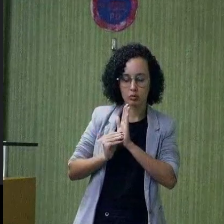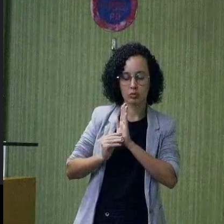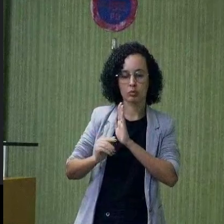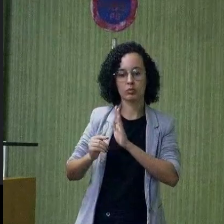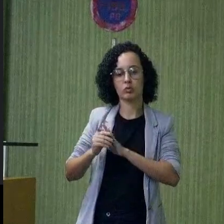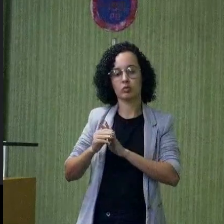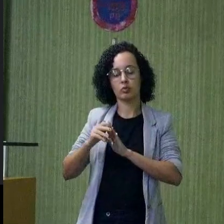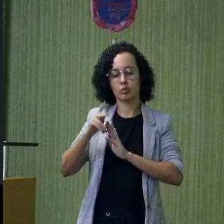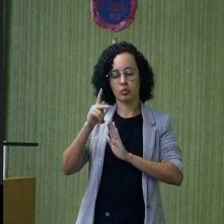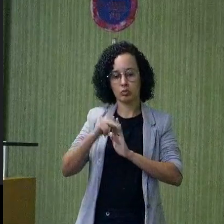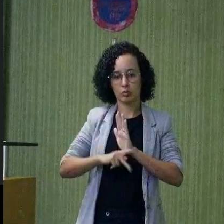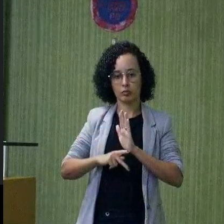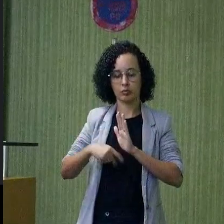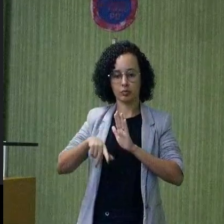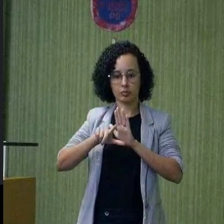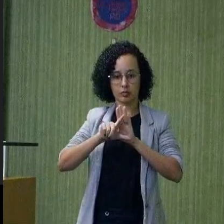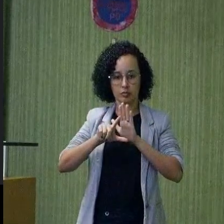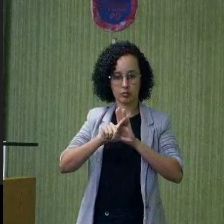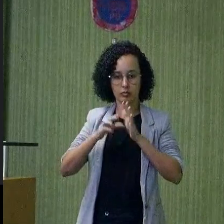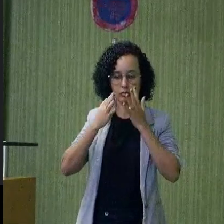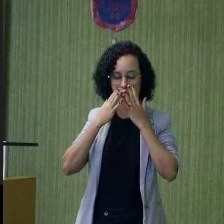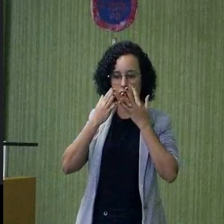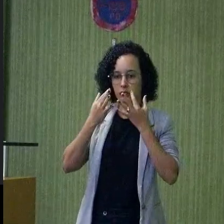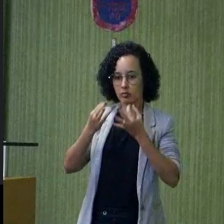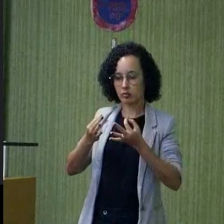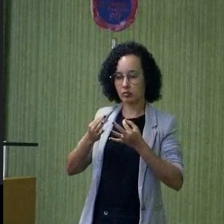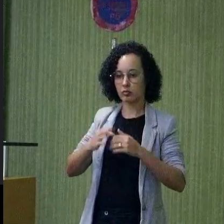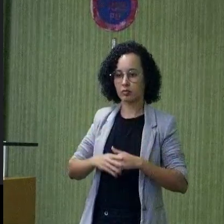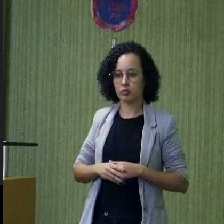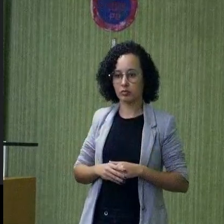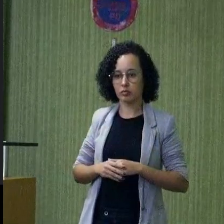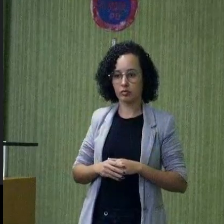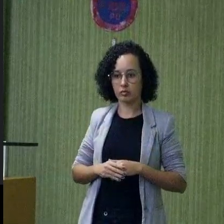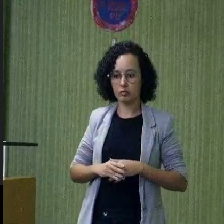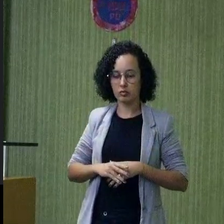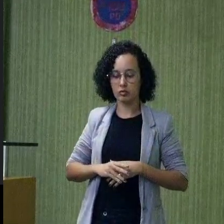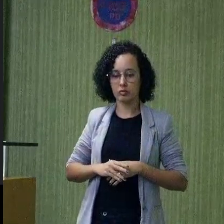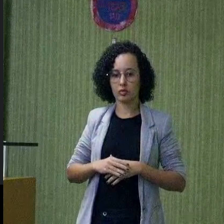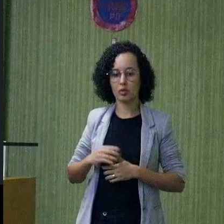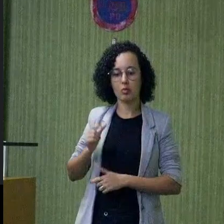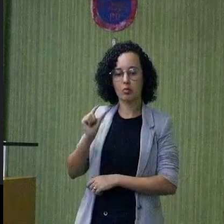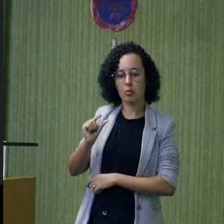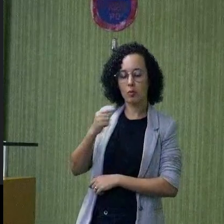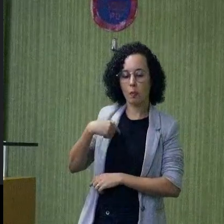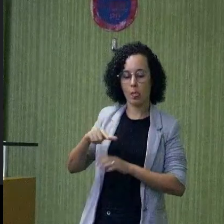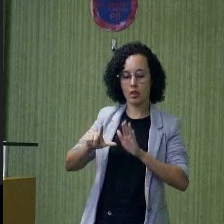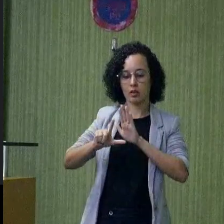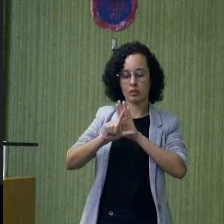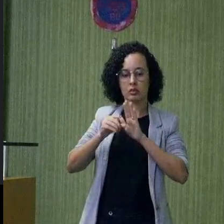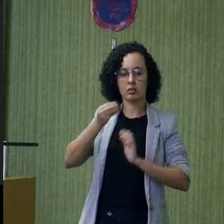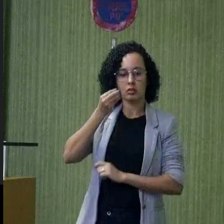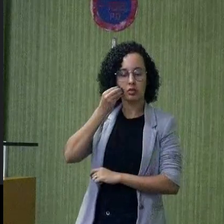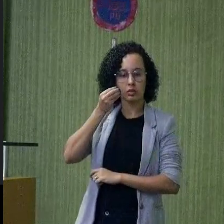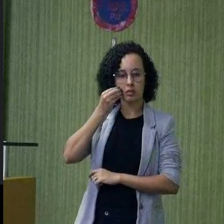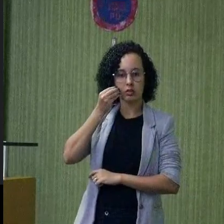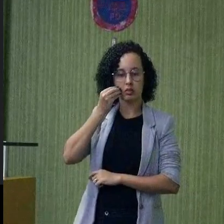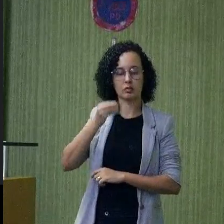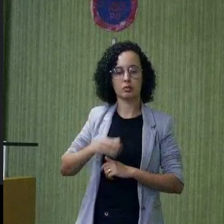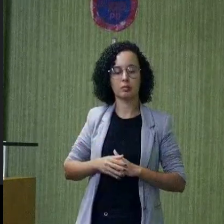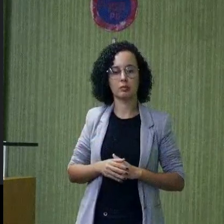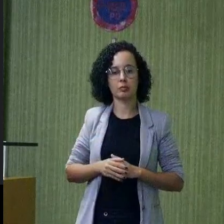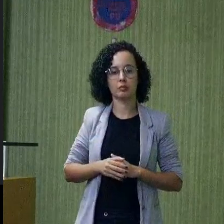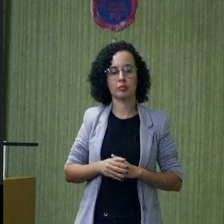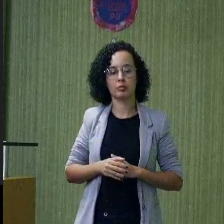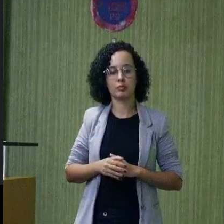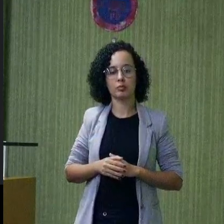anexo eu vou chamar atenção para algumas dimensões aqui do corpo da Lei e tentar eh tratar